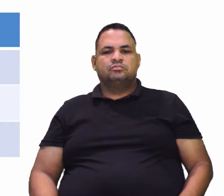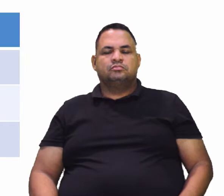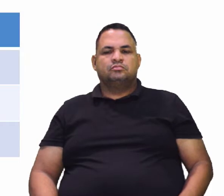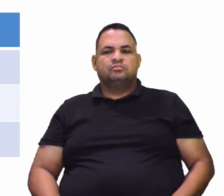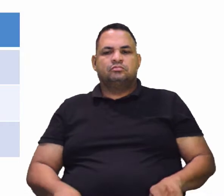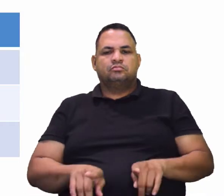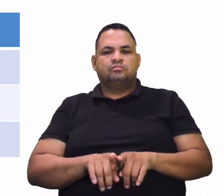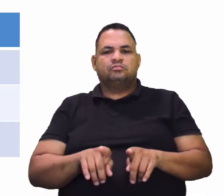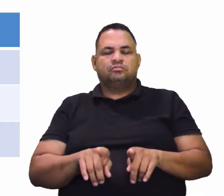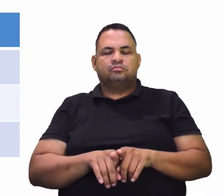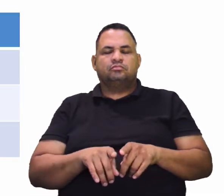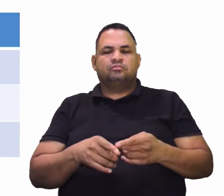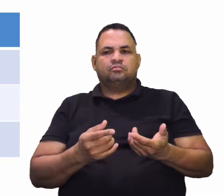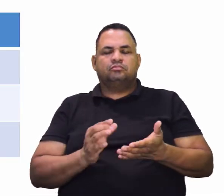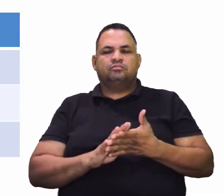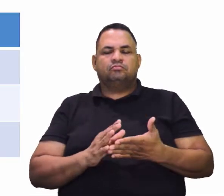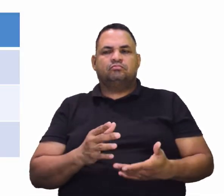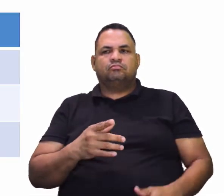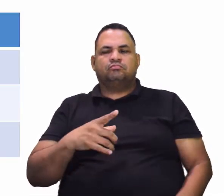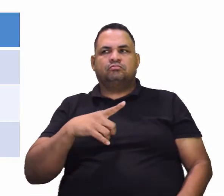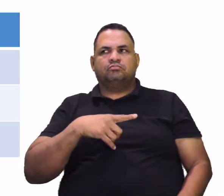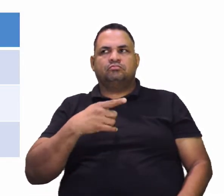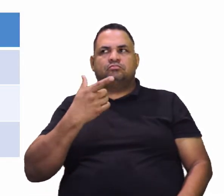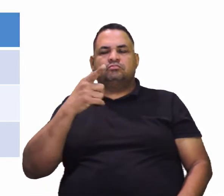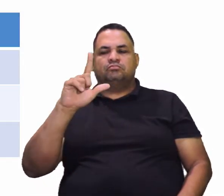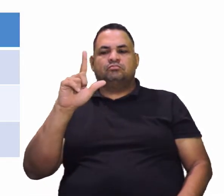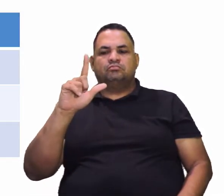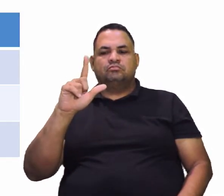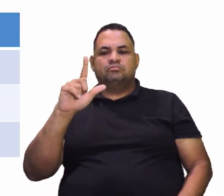ele também tem outra